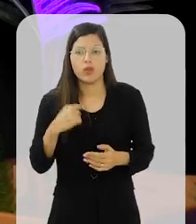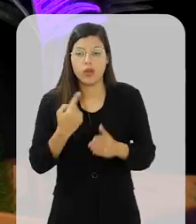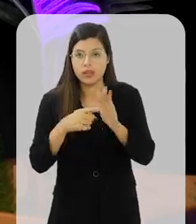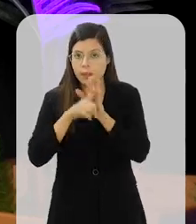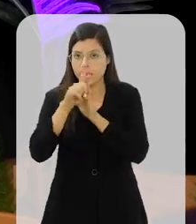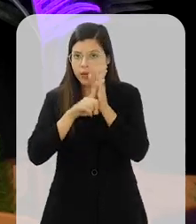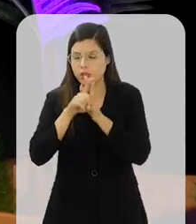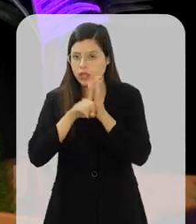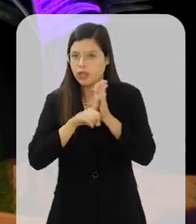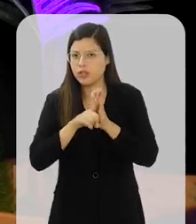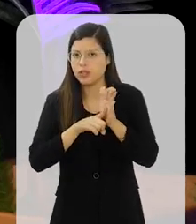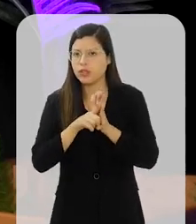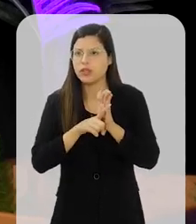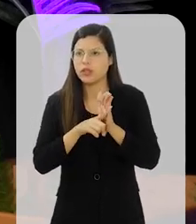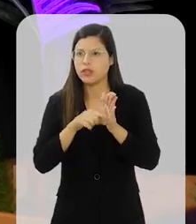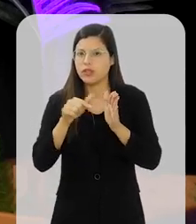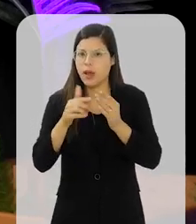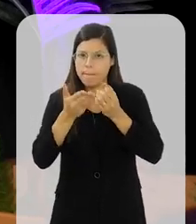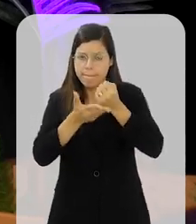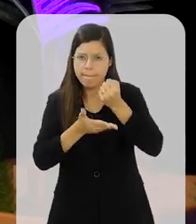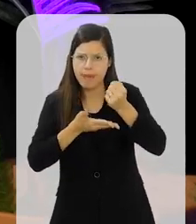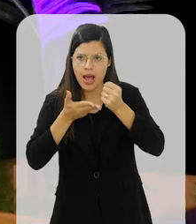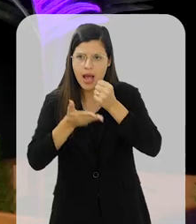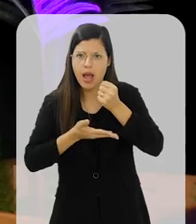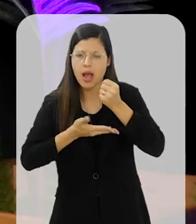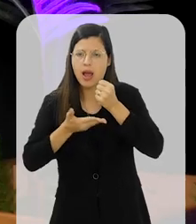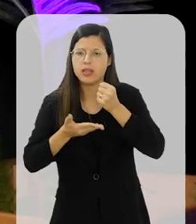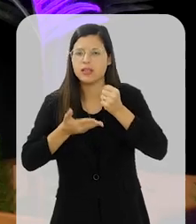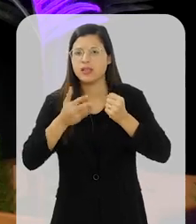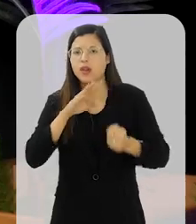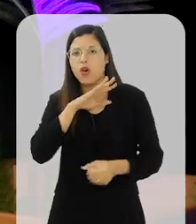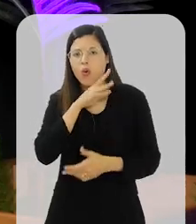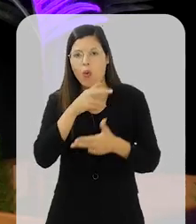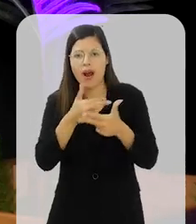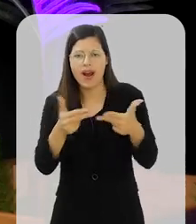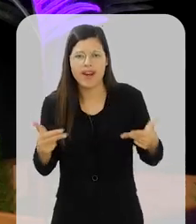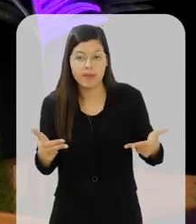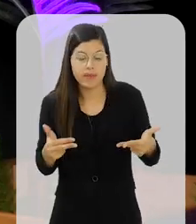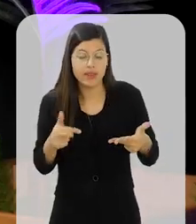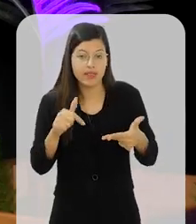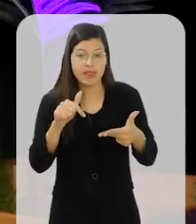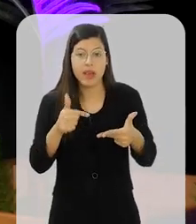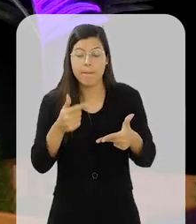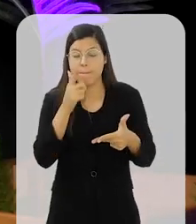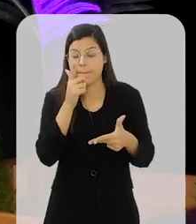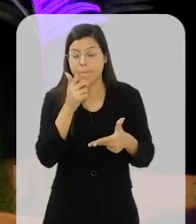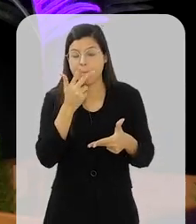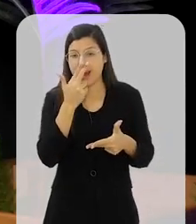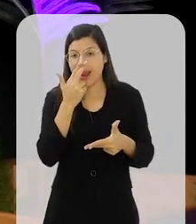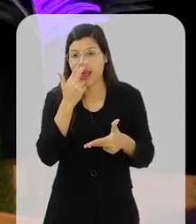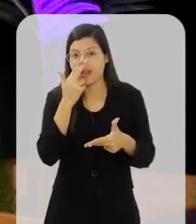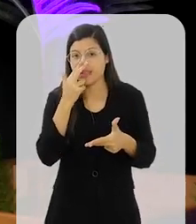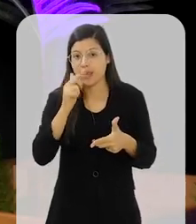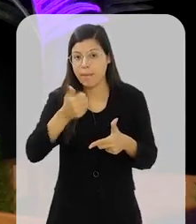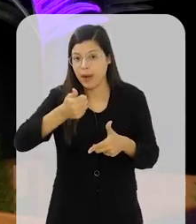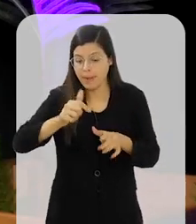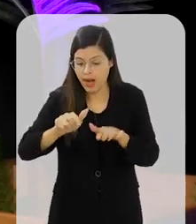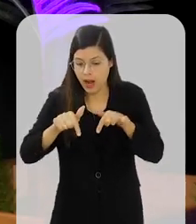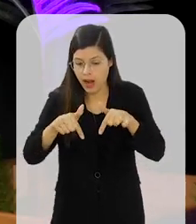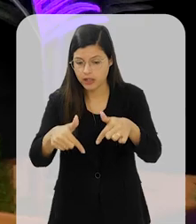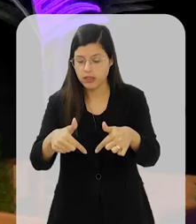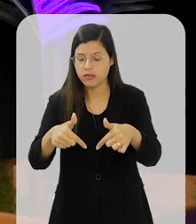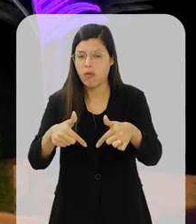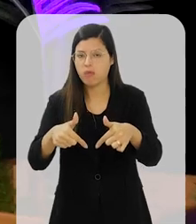E assim, a nossa pesquisa, né, é uma pesquisa básica, ou a pesquisa com animais é o primeiro passo para que possam,